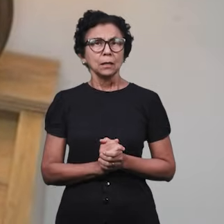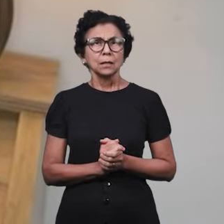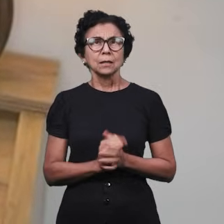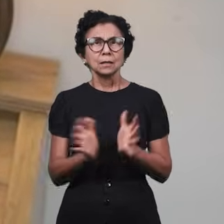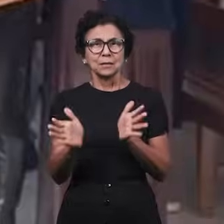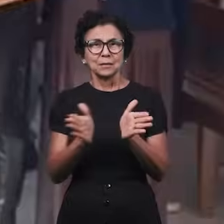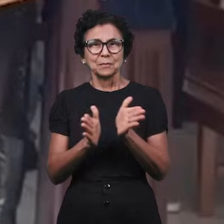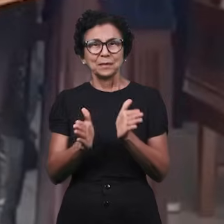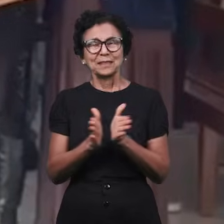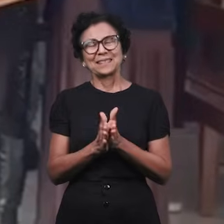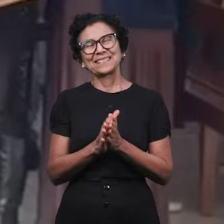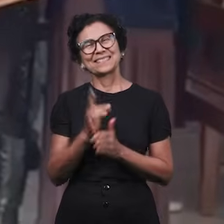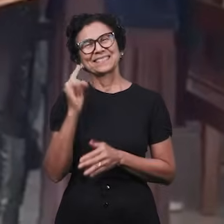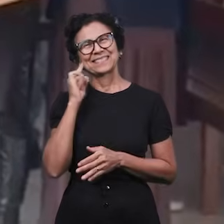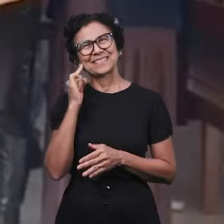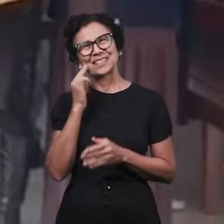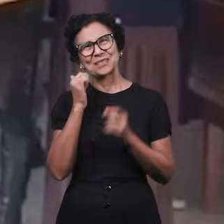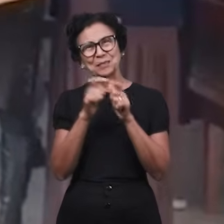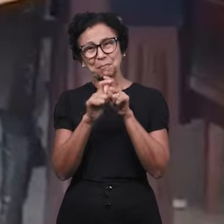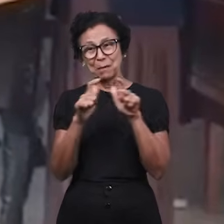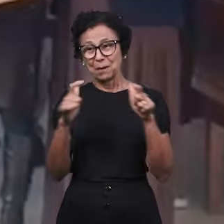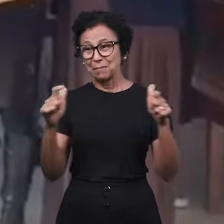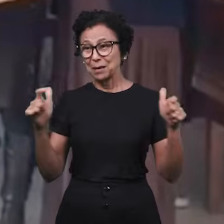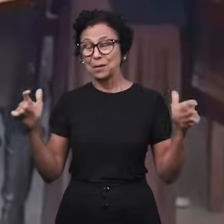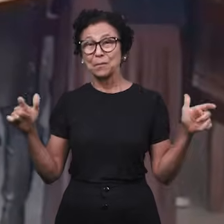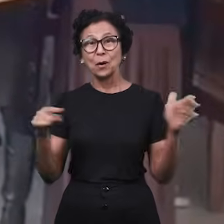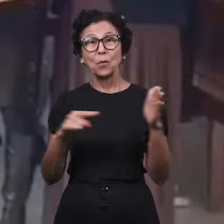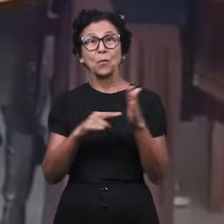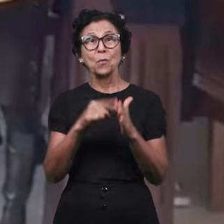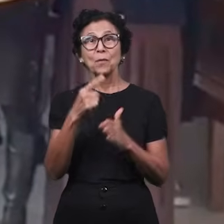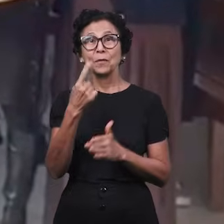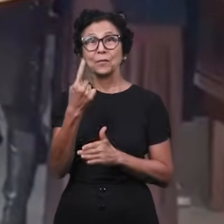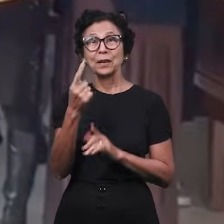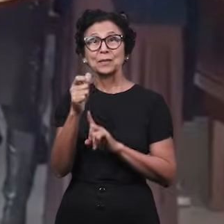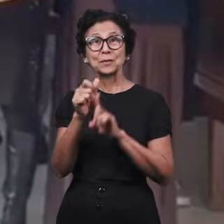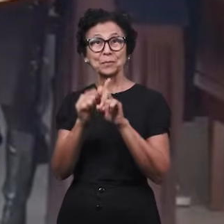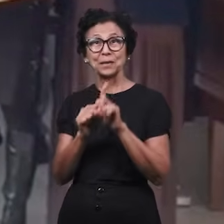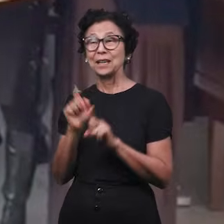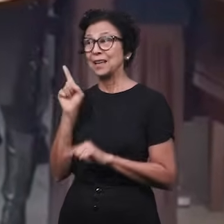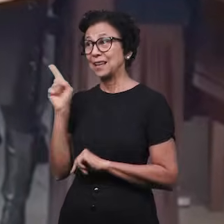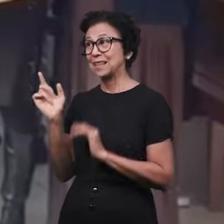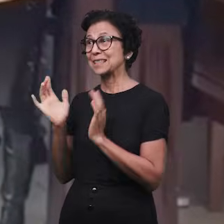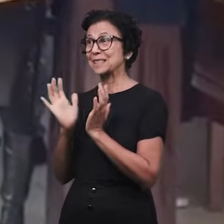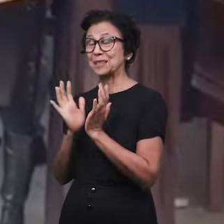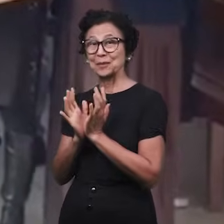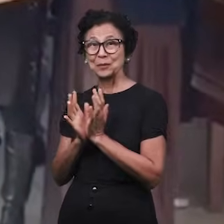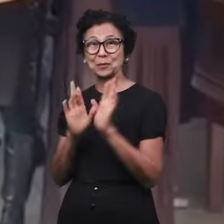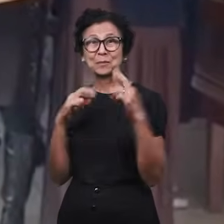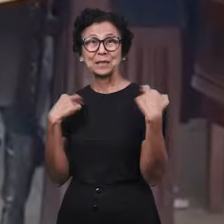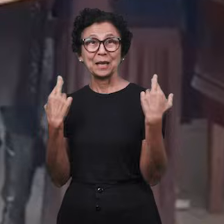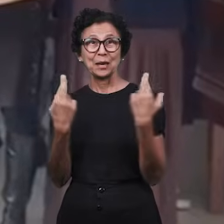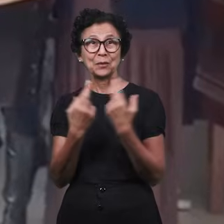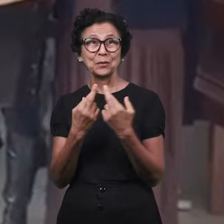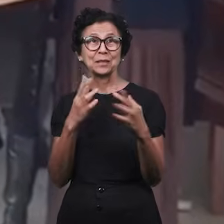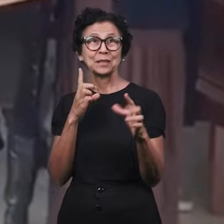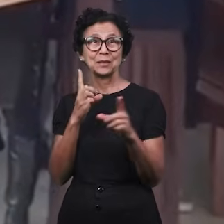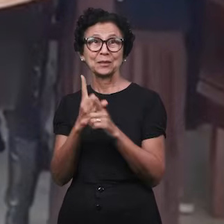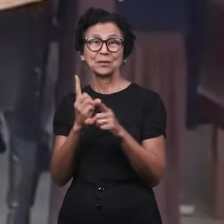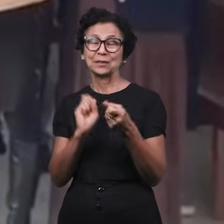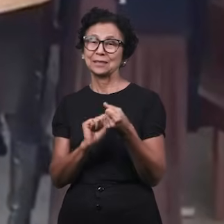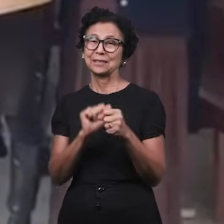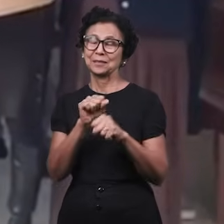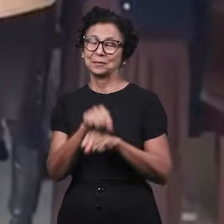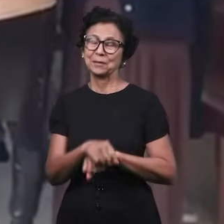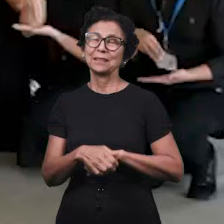um grande número de surdos. Pelo menos uma vez por mês, esse grupo de surdos se encontra nestes